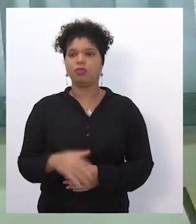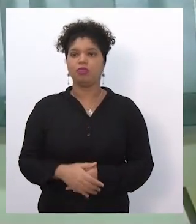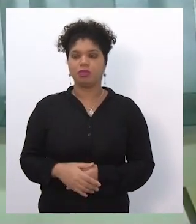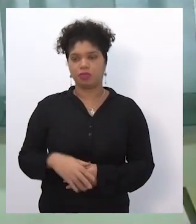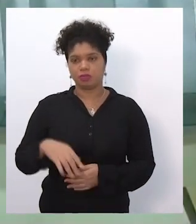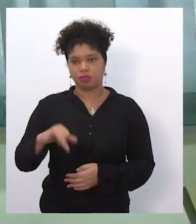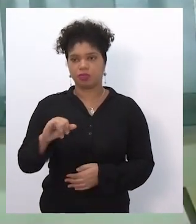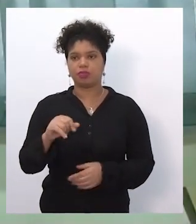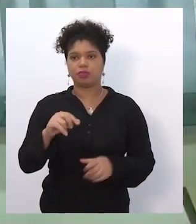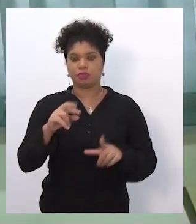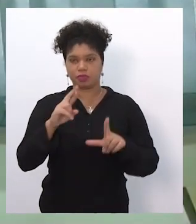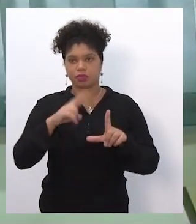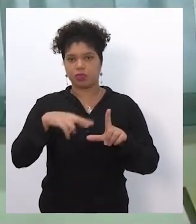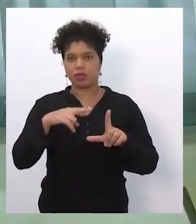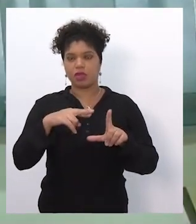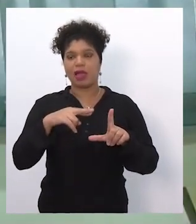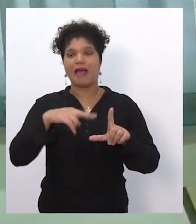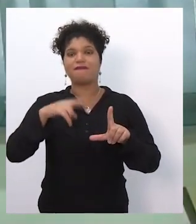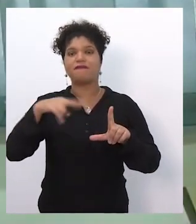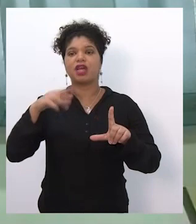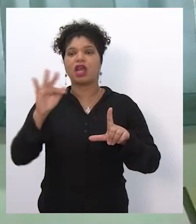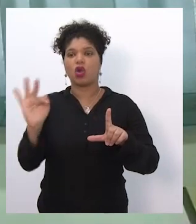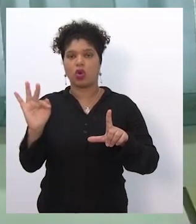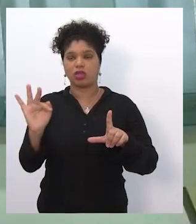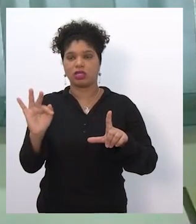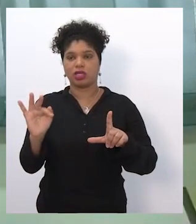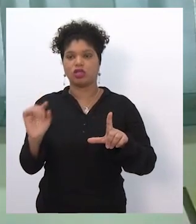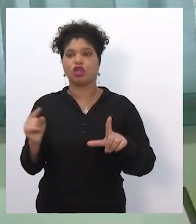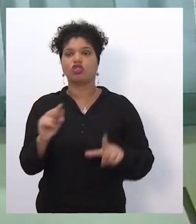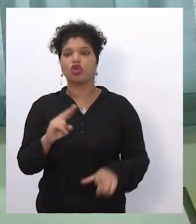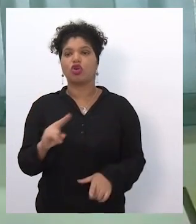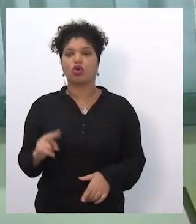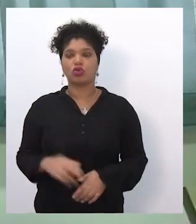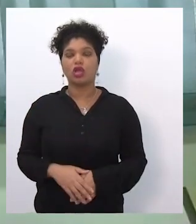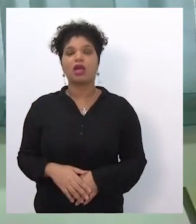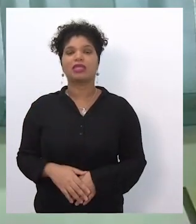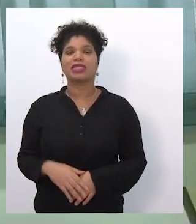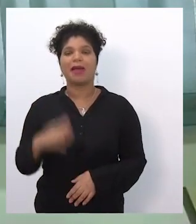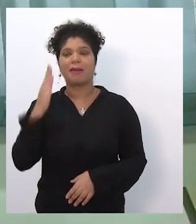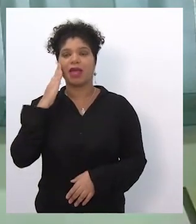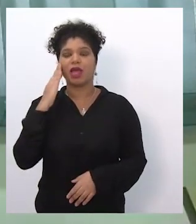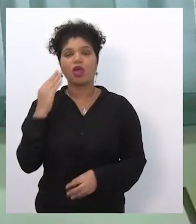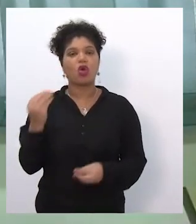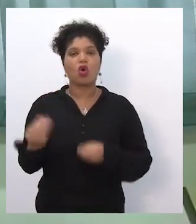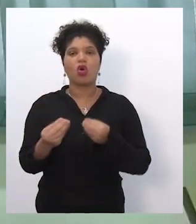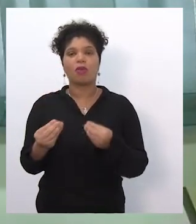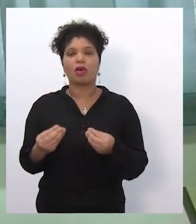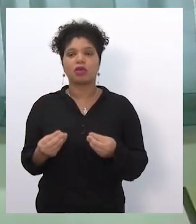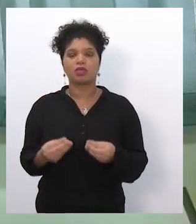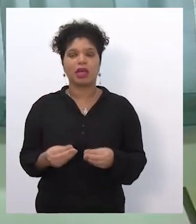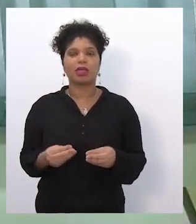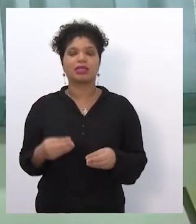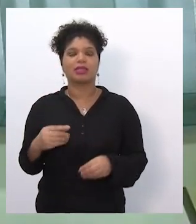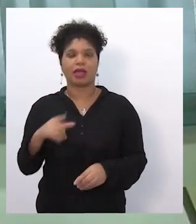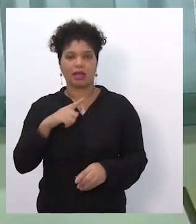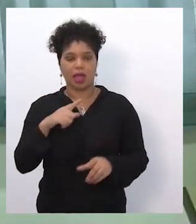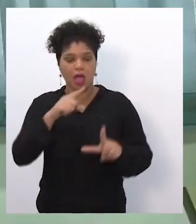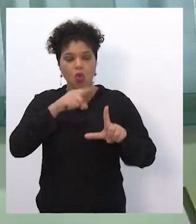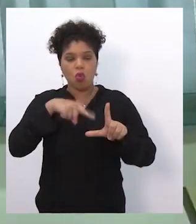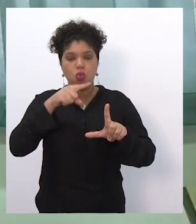né, a frequência, a gente fala clock, né? O termo que nós muito utilizamos, o clock do processador. Quanto maior o clock desse